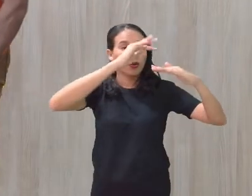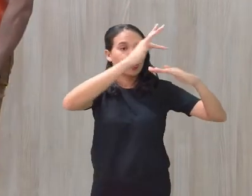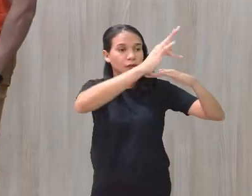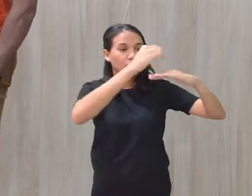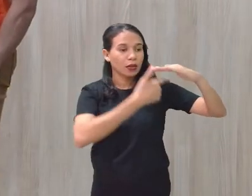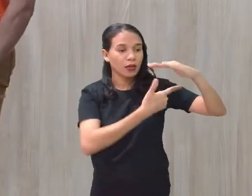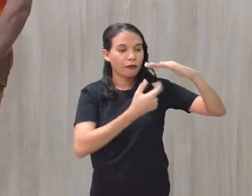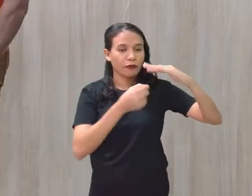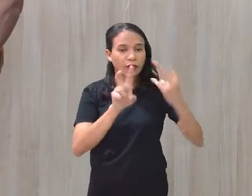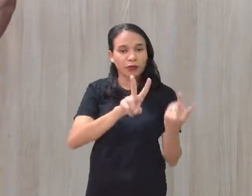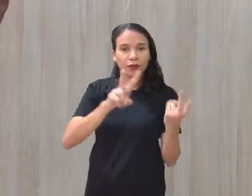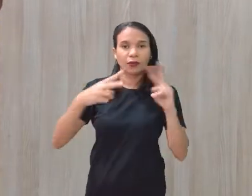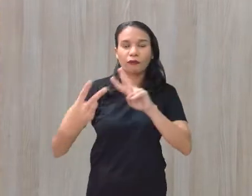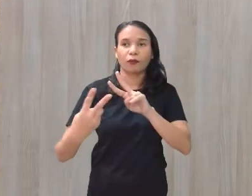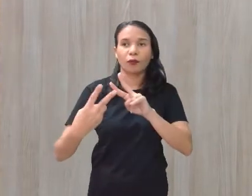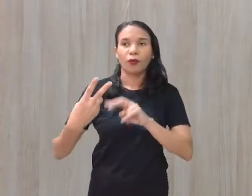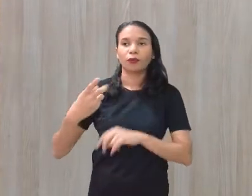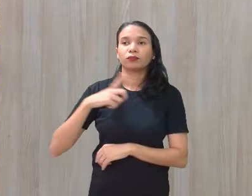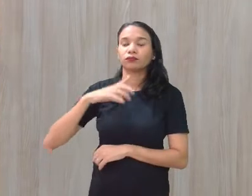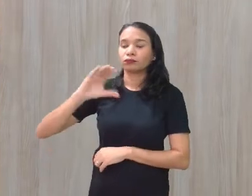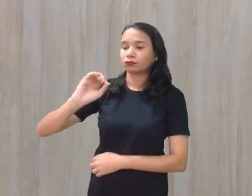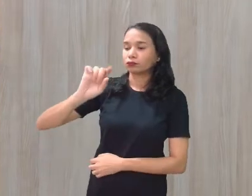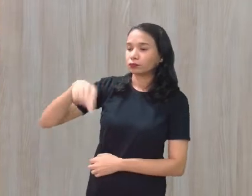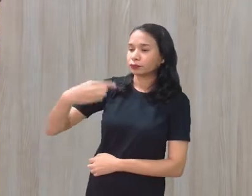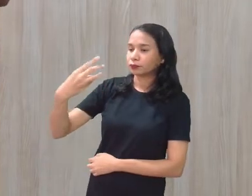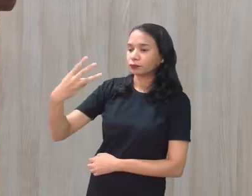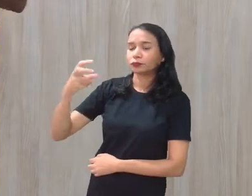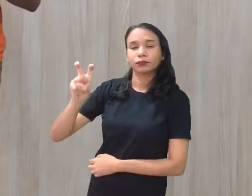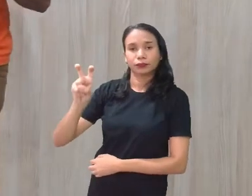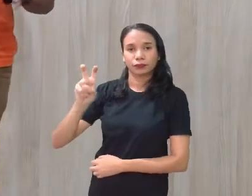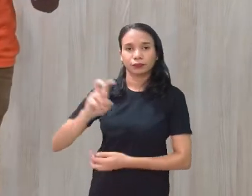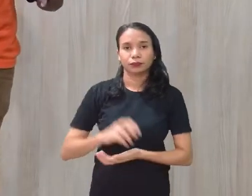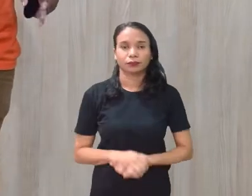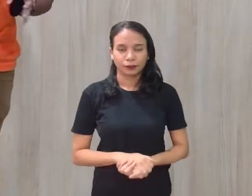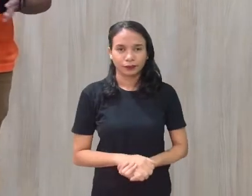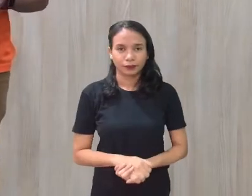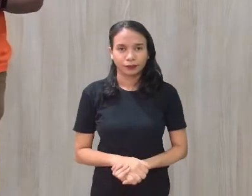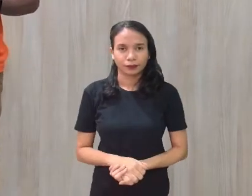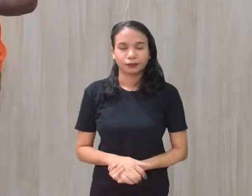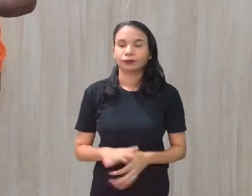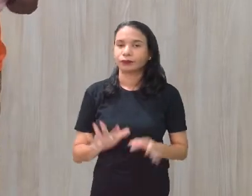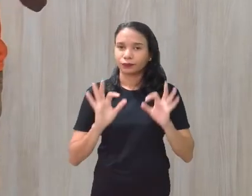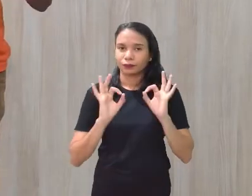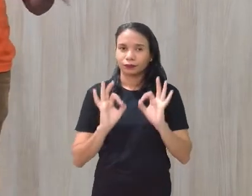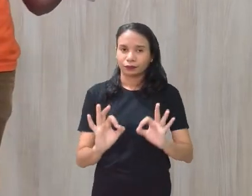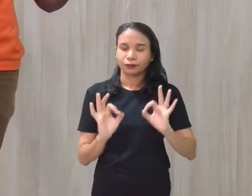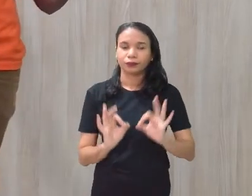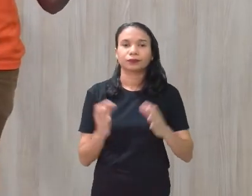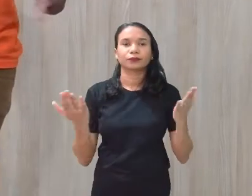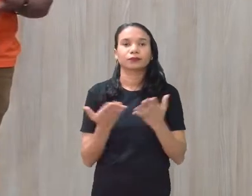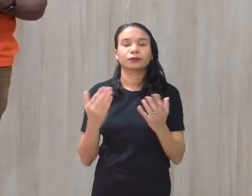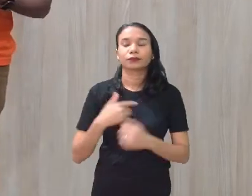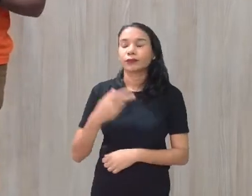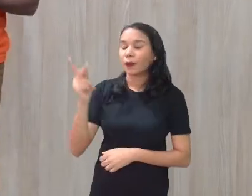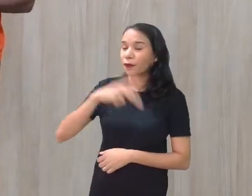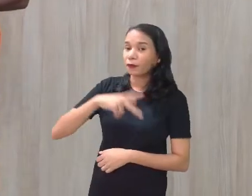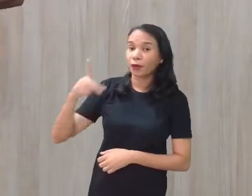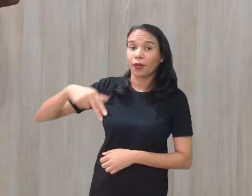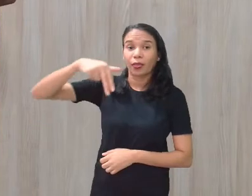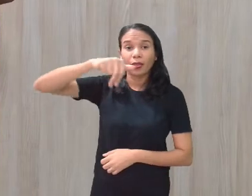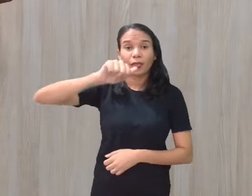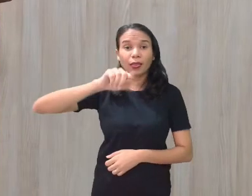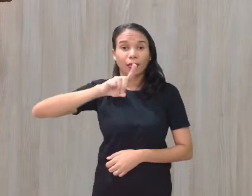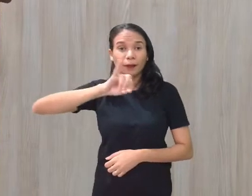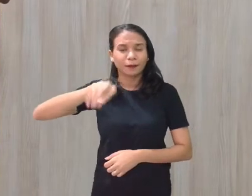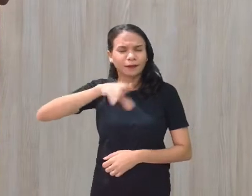7/20 em um número decimal, que é igual a 0,35. certo? Vou passar a palavrinha para a professora Nádia,